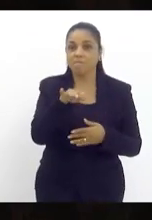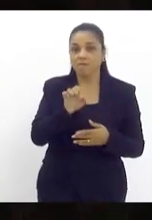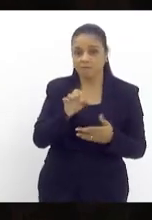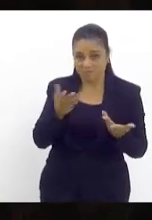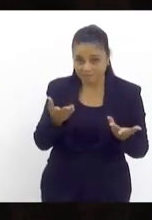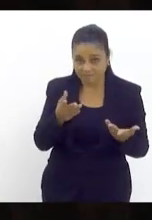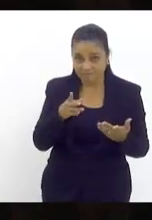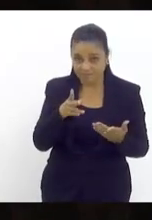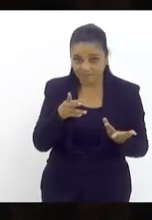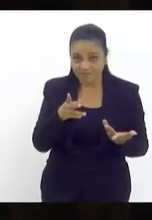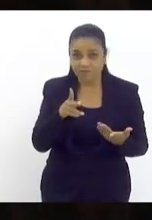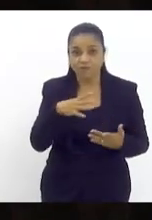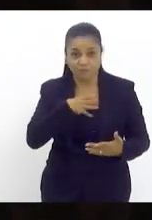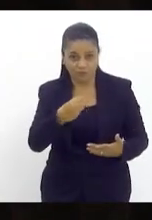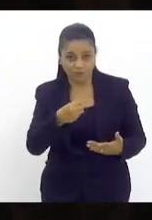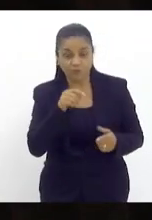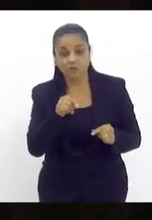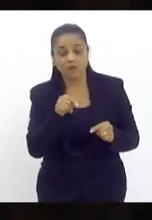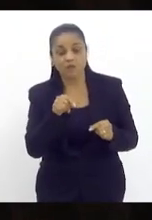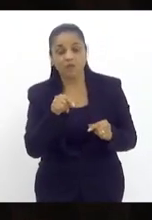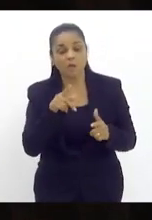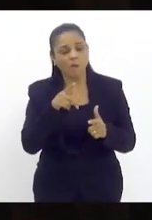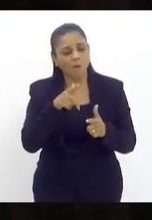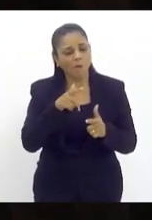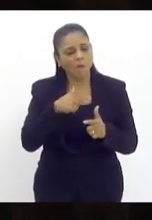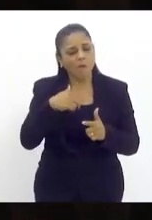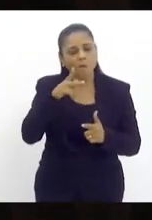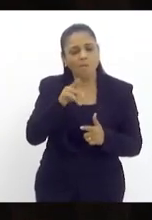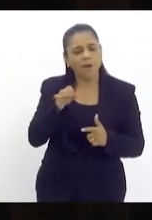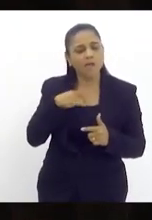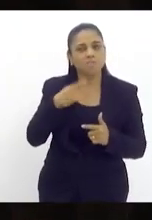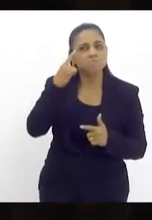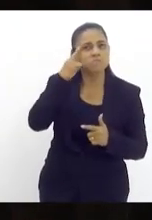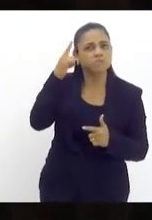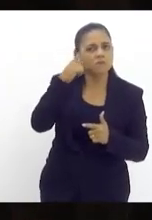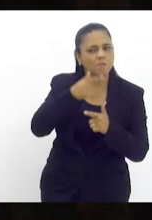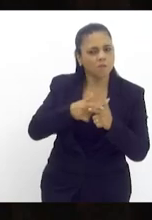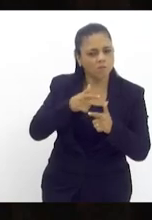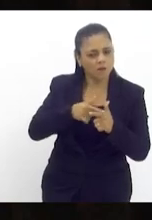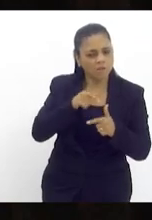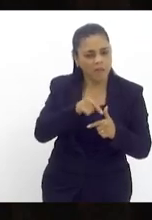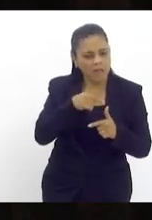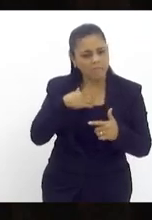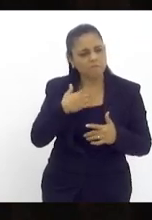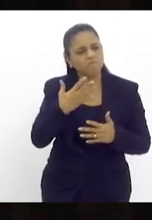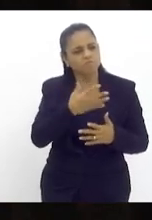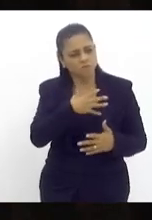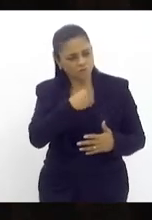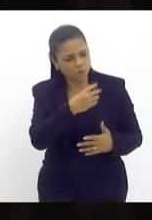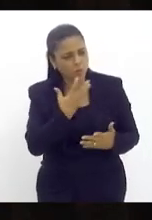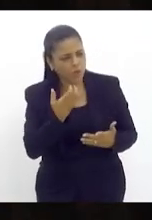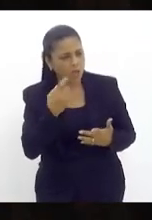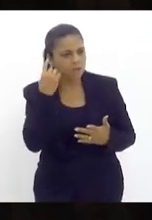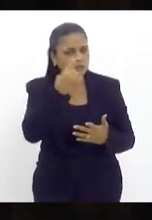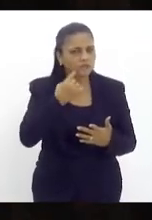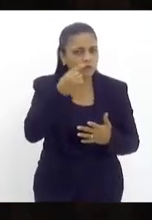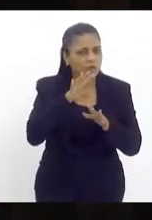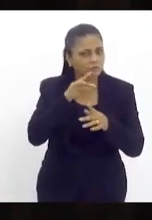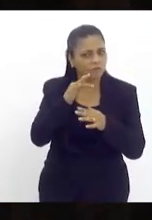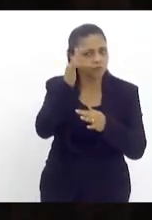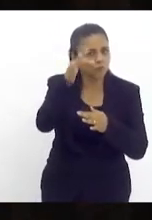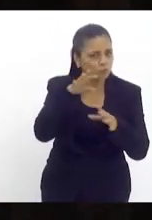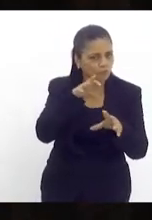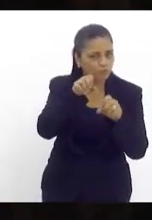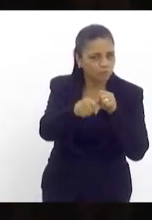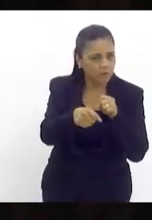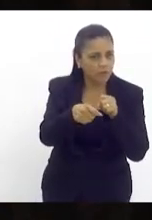a sair dos seus problemas para pensar, poxa, meu filho quer ser advogado. Eu lembro um que falou, não, mas isso não foi para ti,